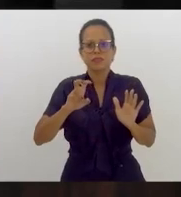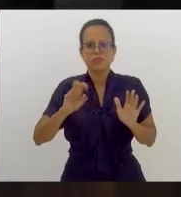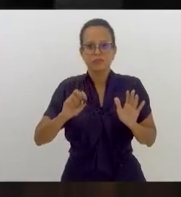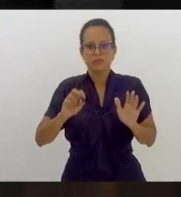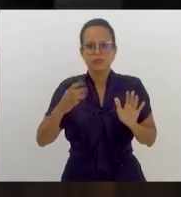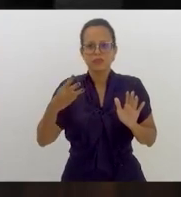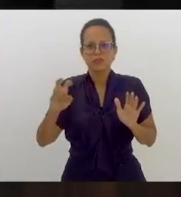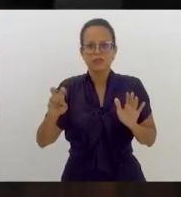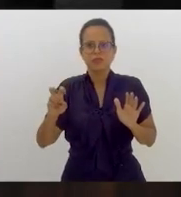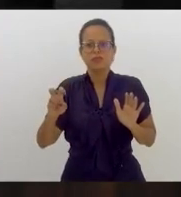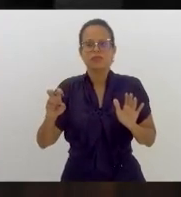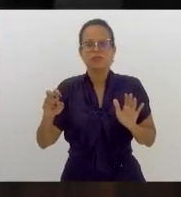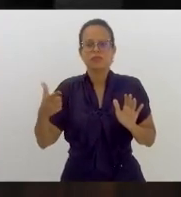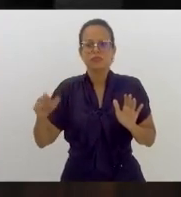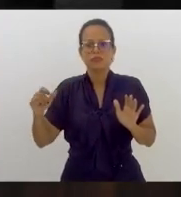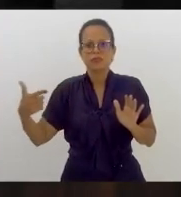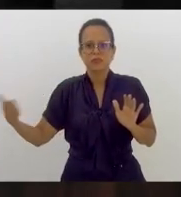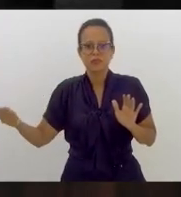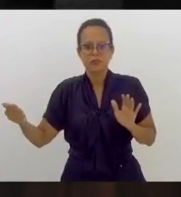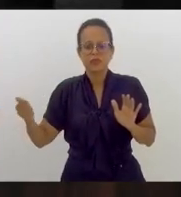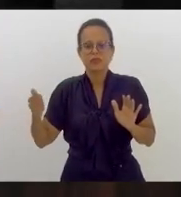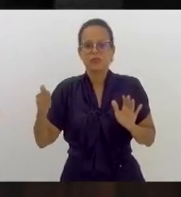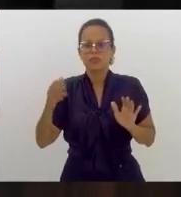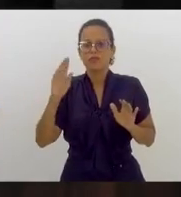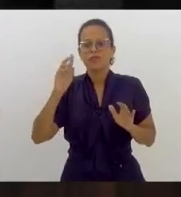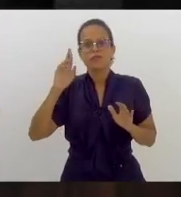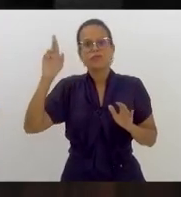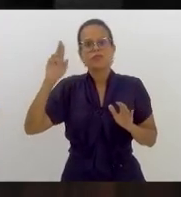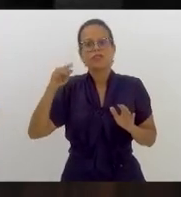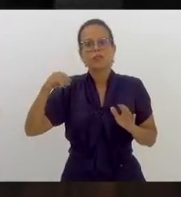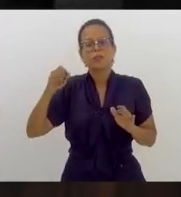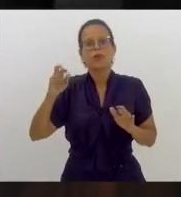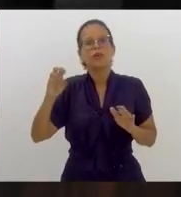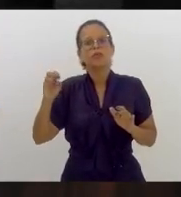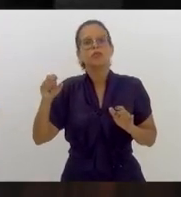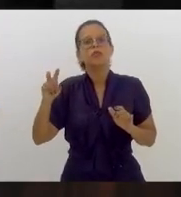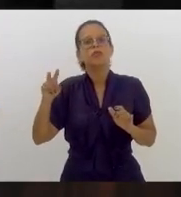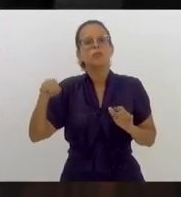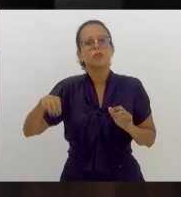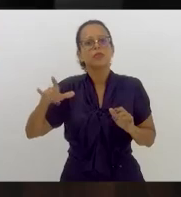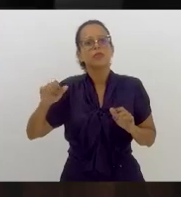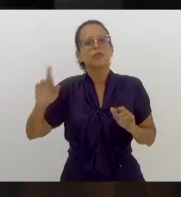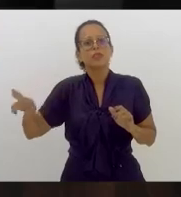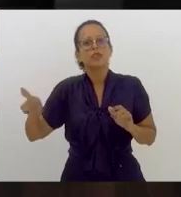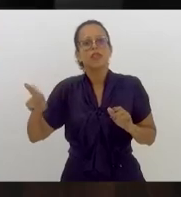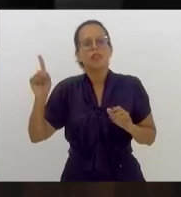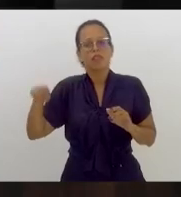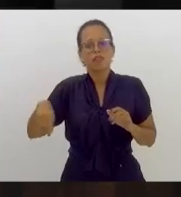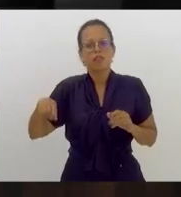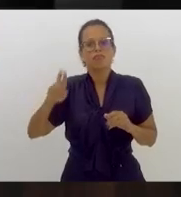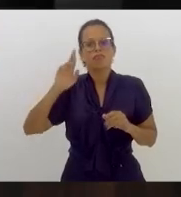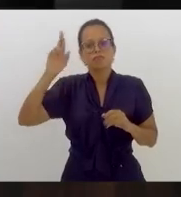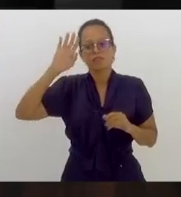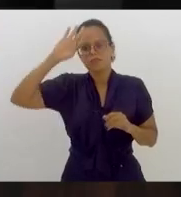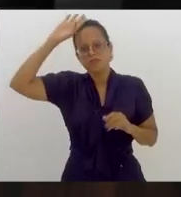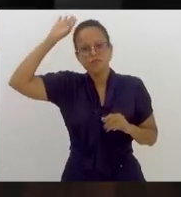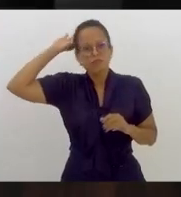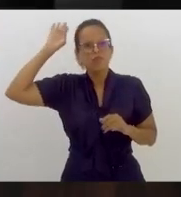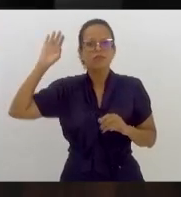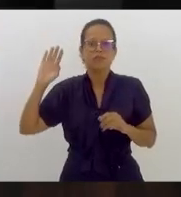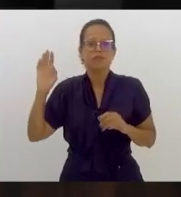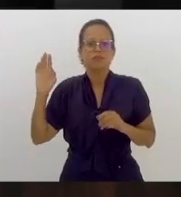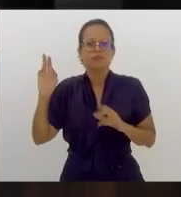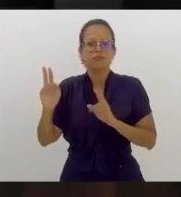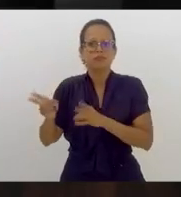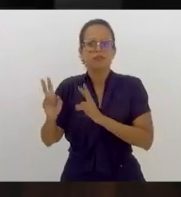5035-A de 21, de autoria do deputado Marcos Miller, que autoriza o Poder Executivo a incluir os remanescentes do Corpo de Bombeiros do município do Estado do Rio de Janeiro,